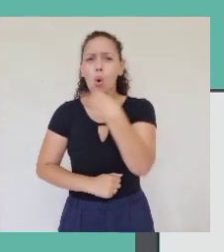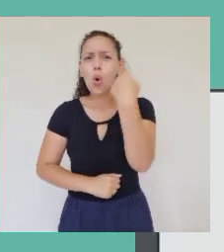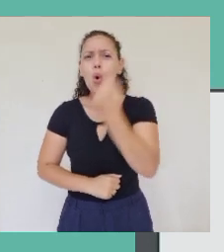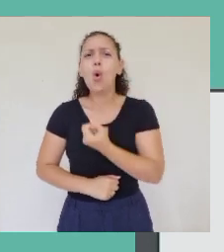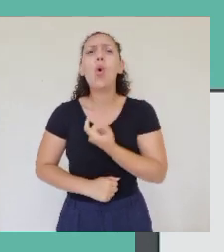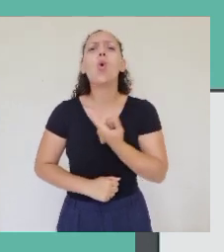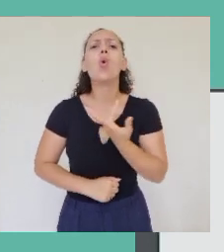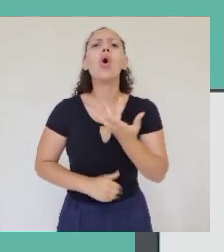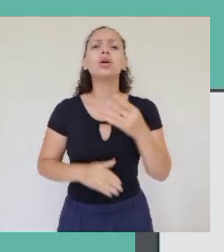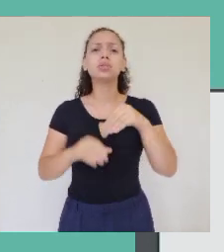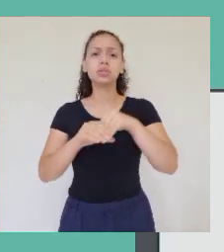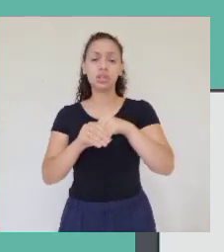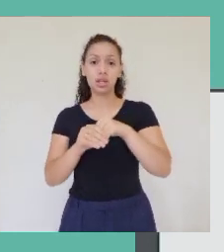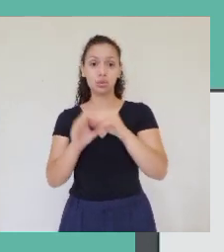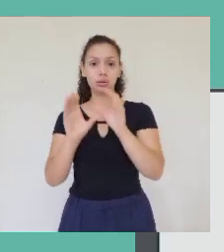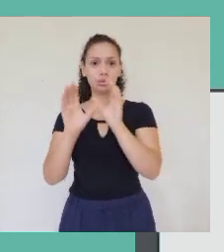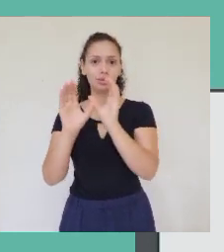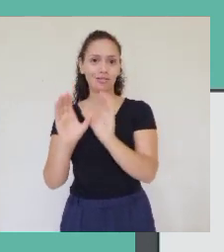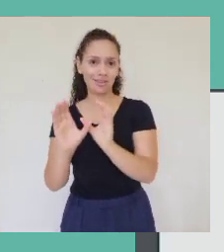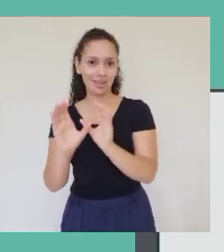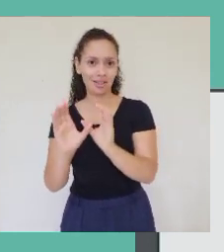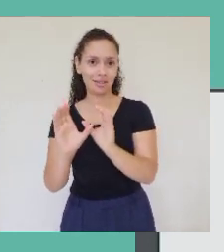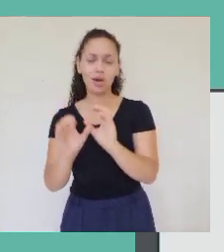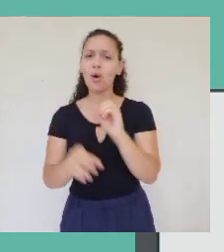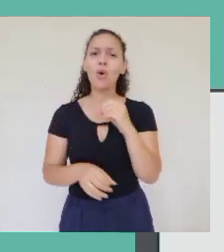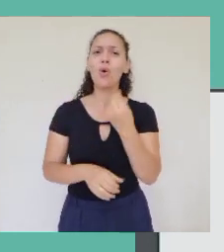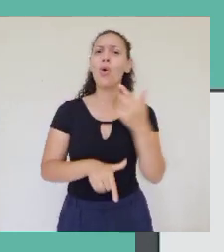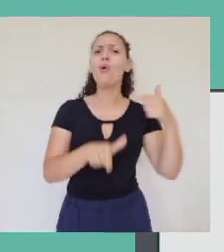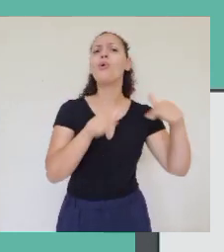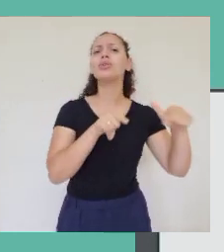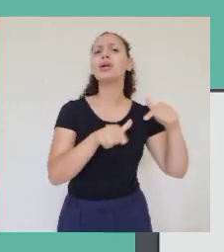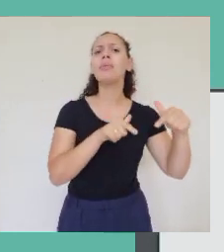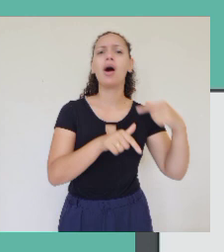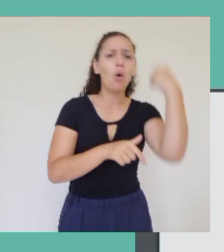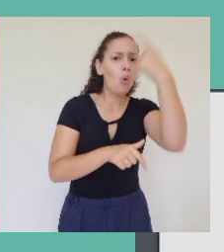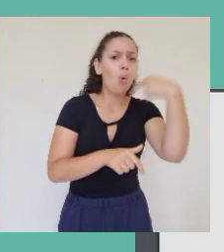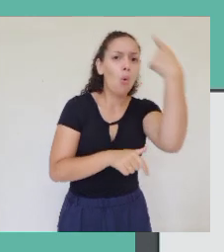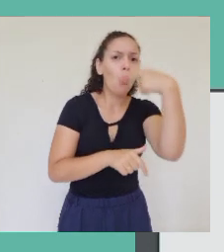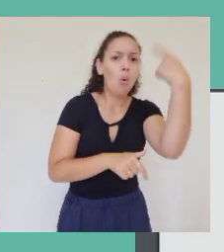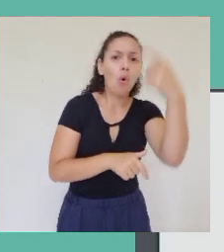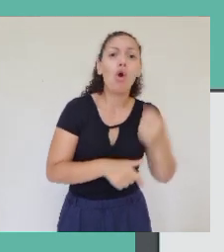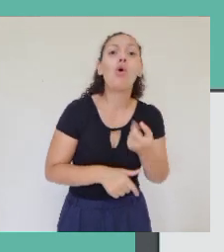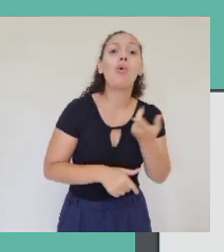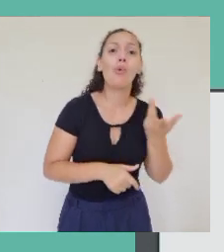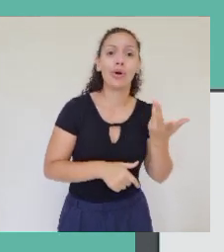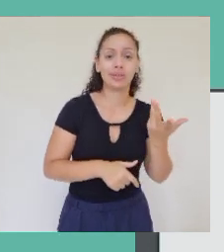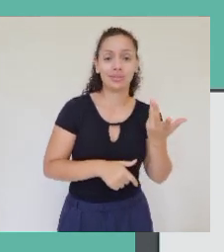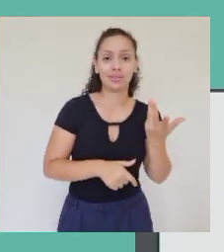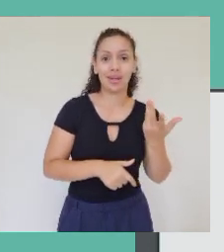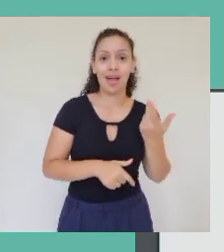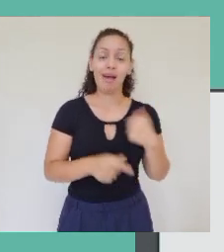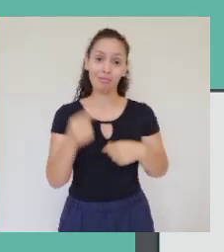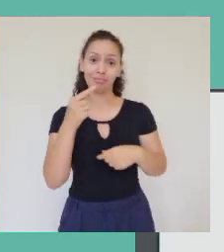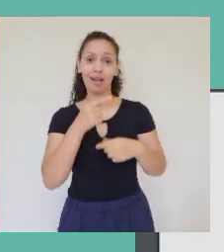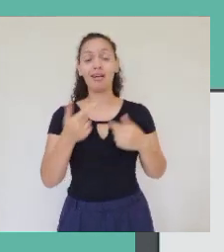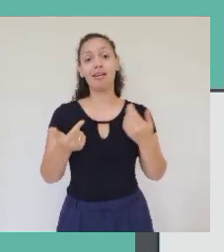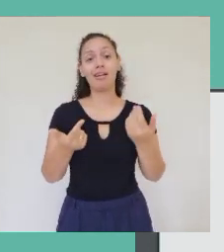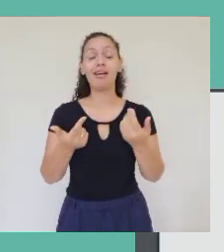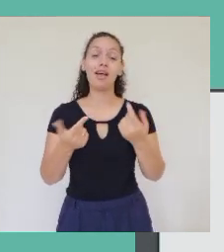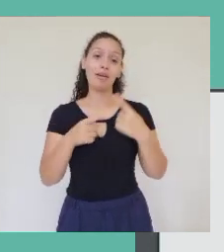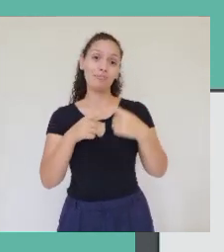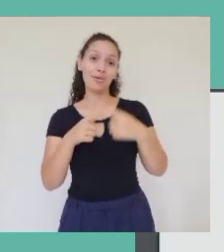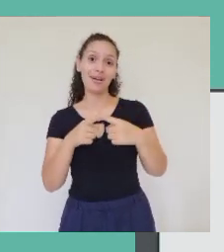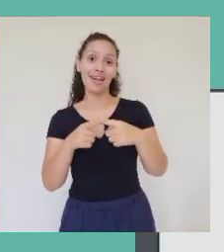no seu trabalho? Mas eu coloquei na universidade aqui porque eu sei que o foco são os estudantes, somos nós, mas também